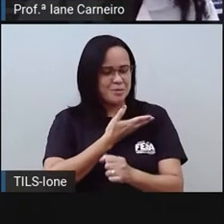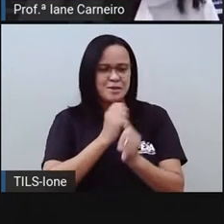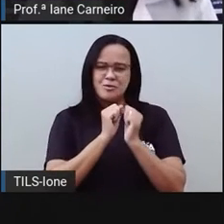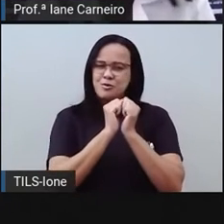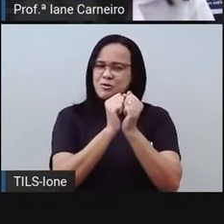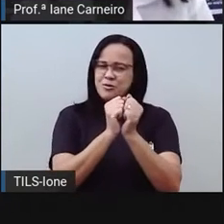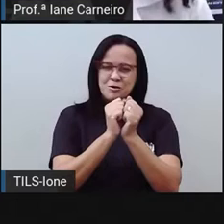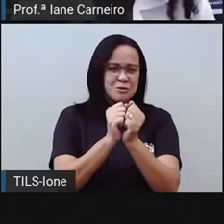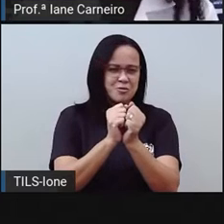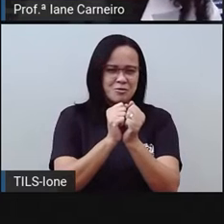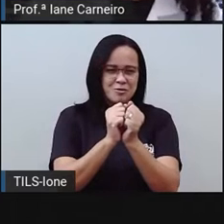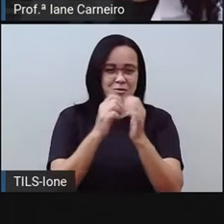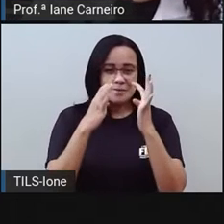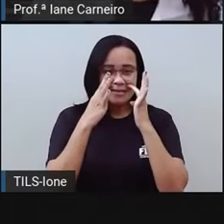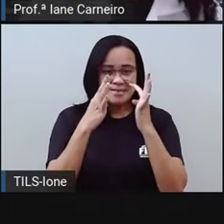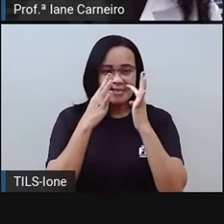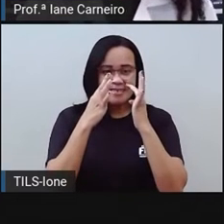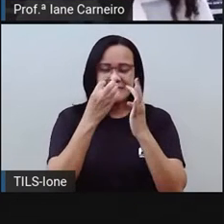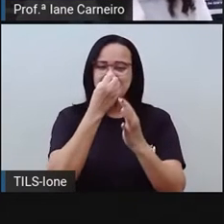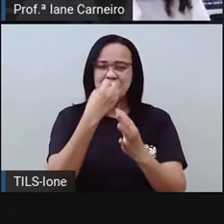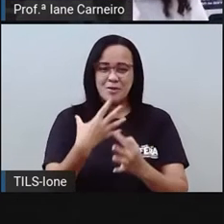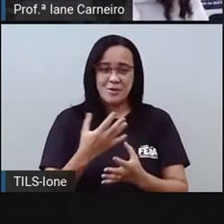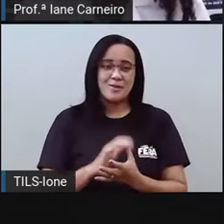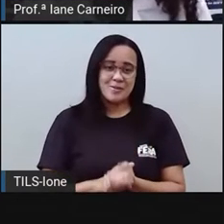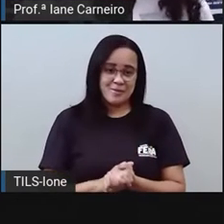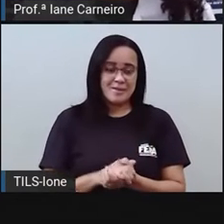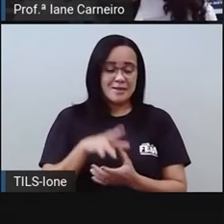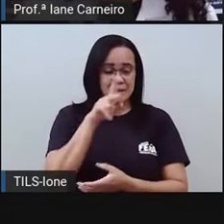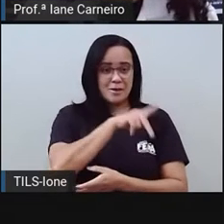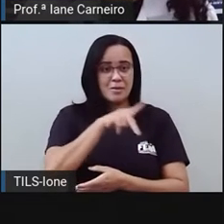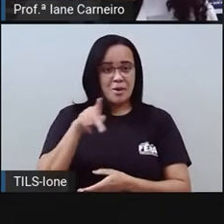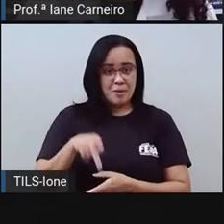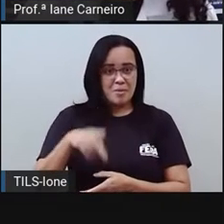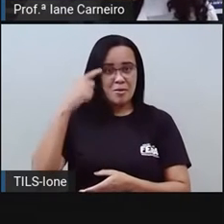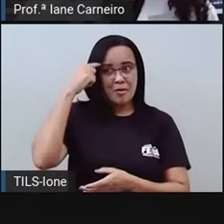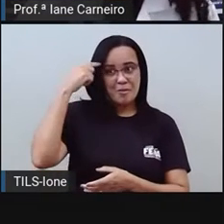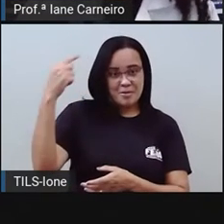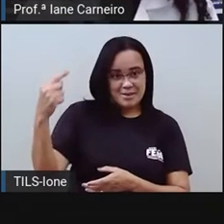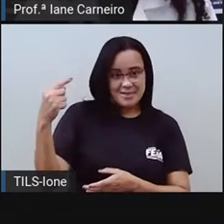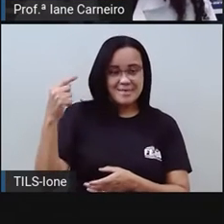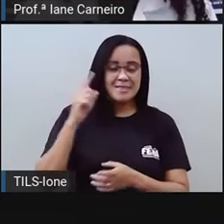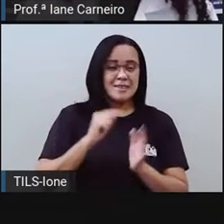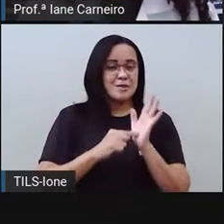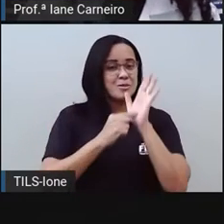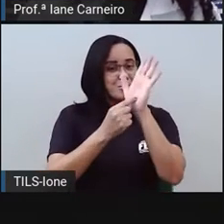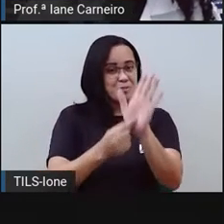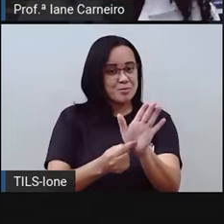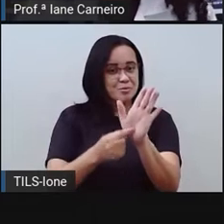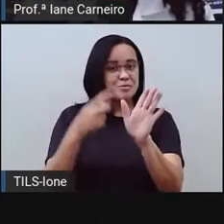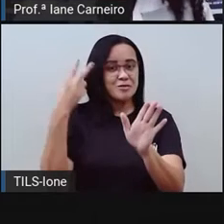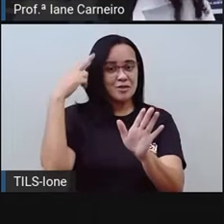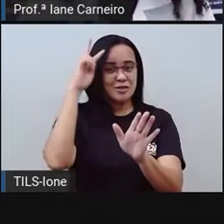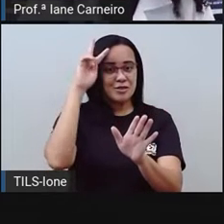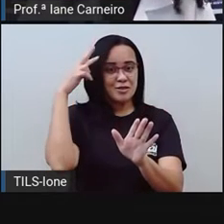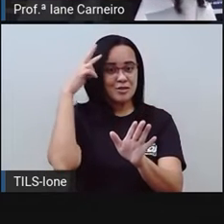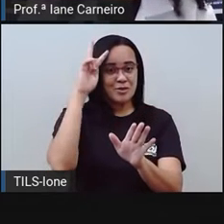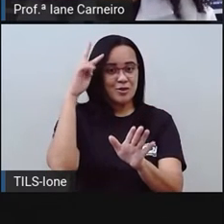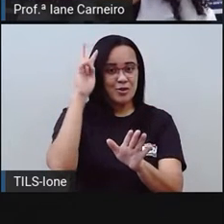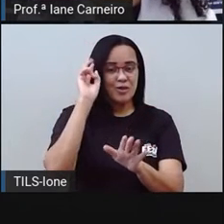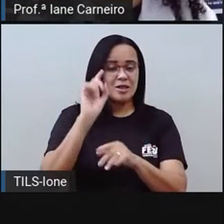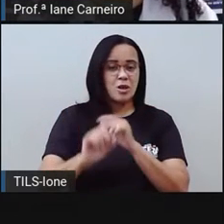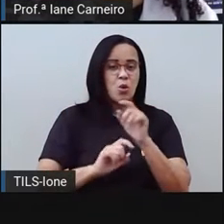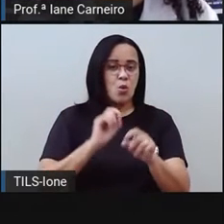né? E aí, pensando nisso, a Pró trouxe uma história para compartilhar com vocês, que é a história de Nino Quer